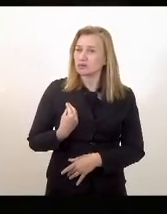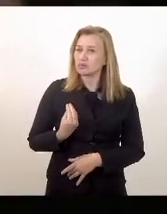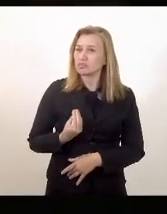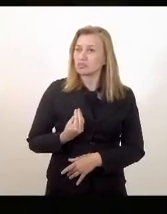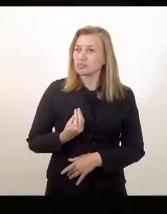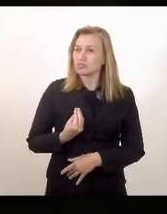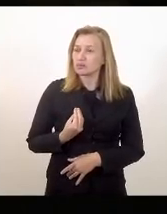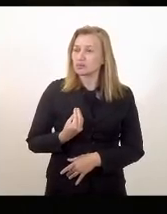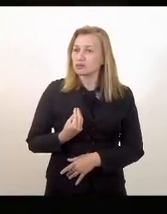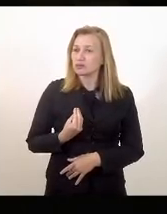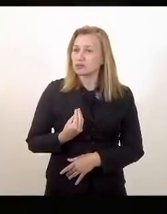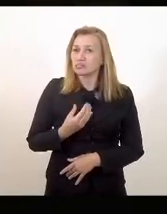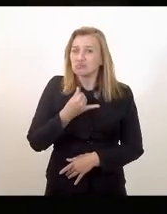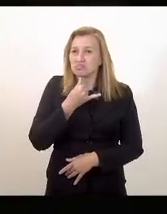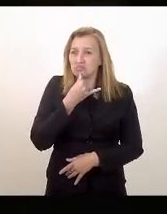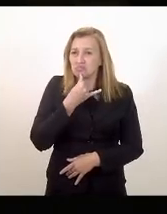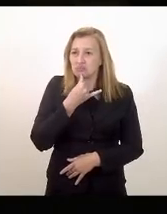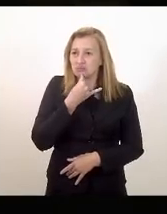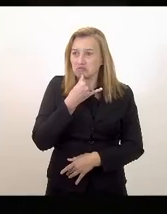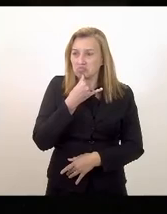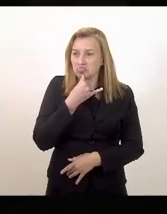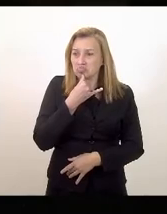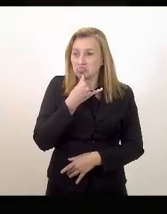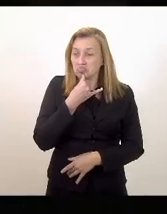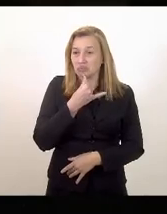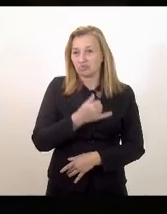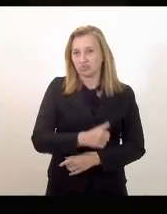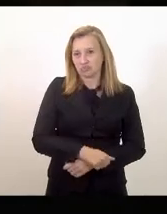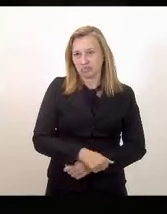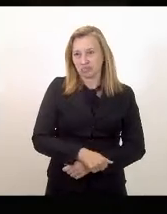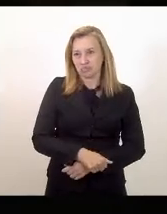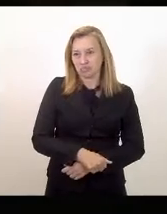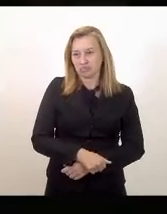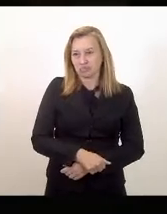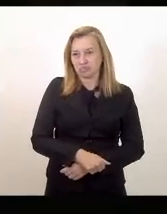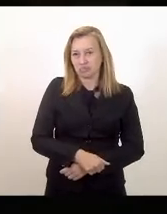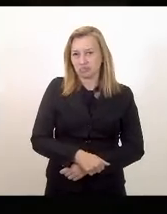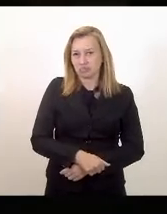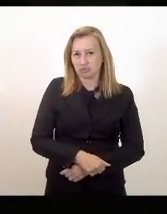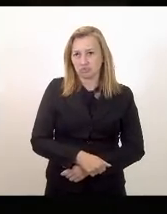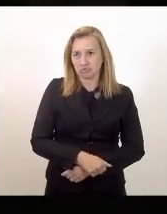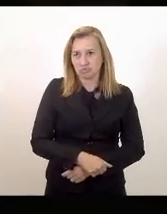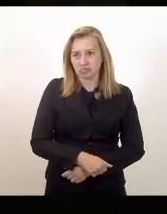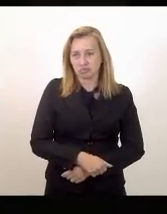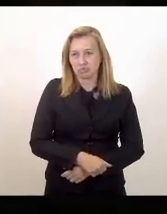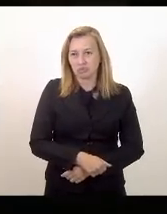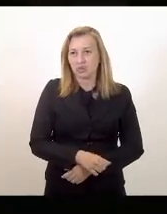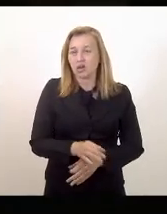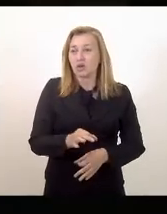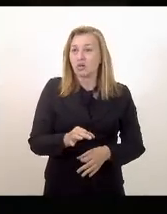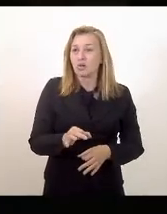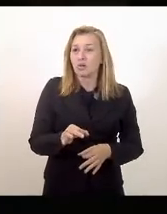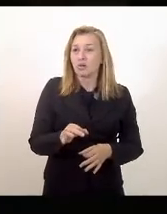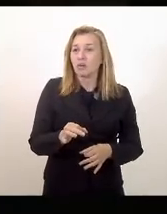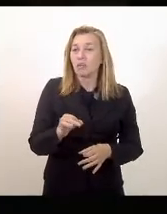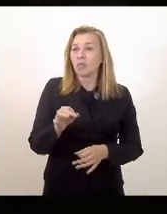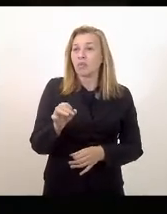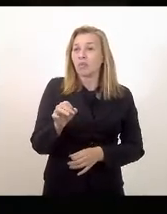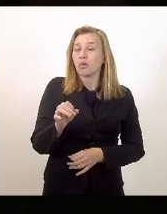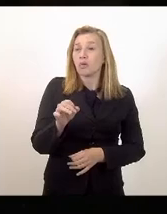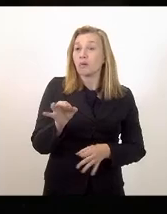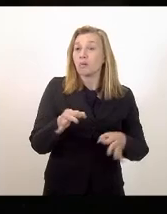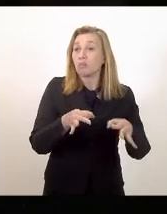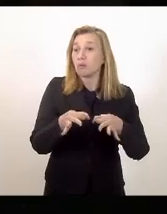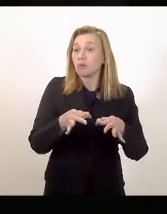o horror de ter que lidar exatamente com um plano de saúde conhecido aí de todos,